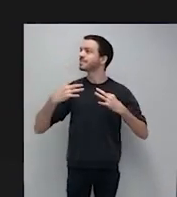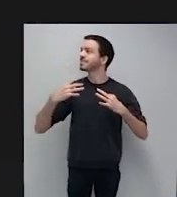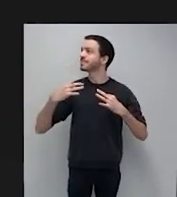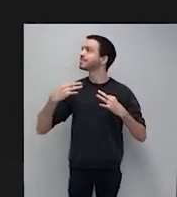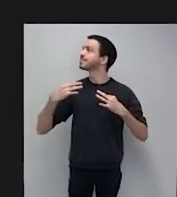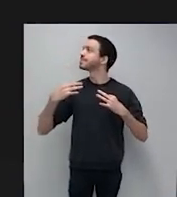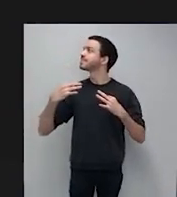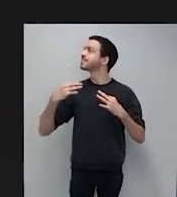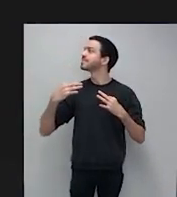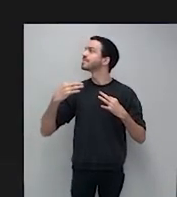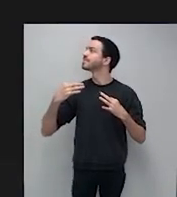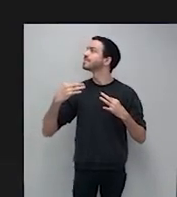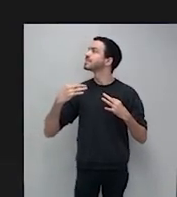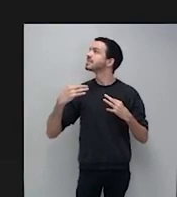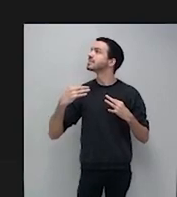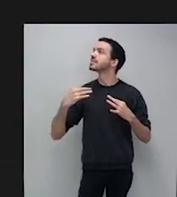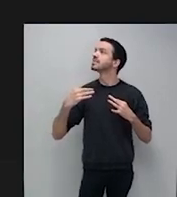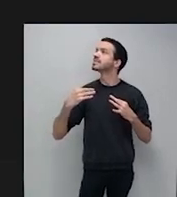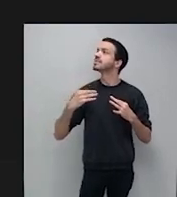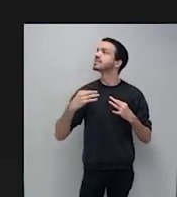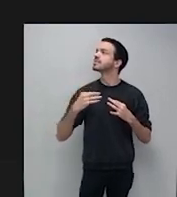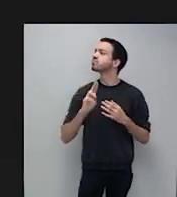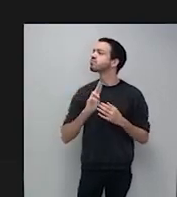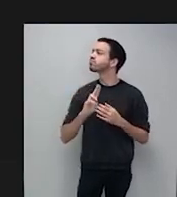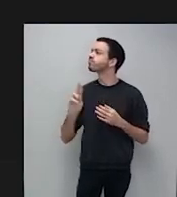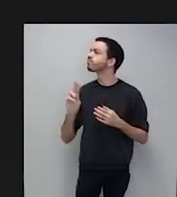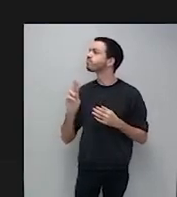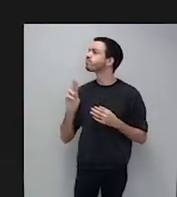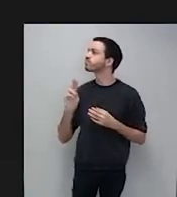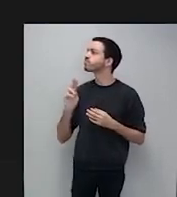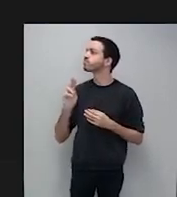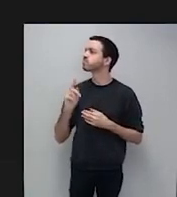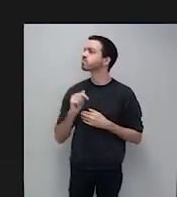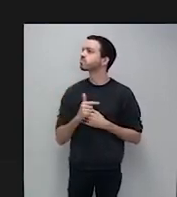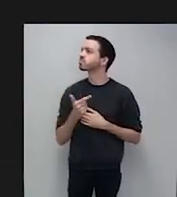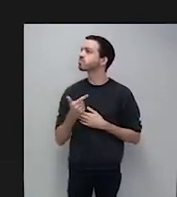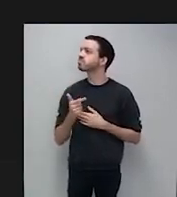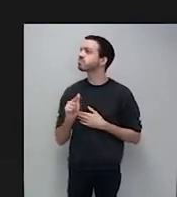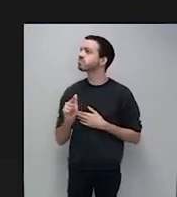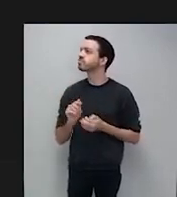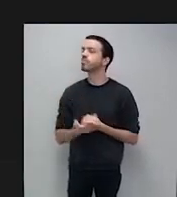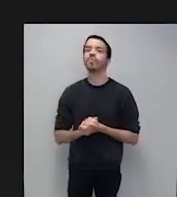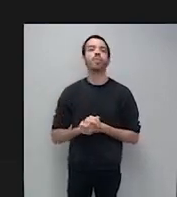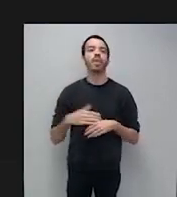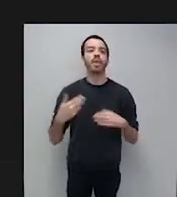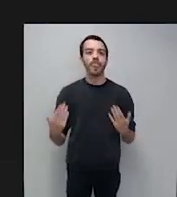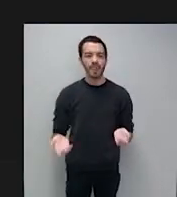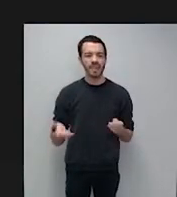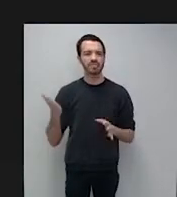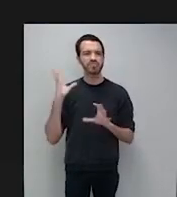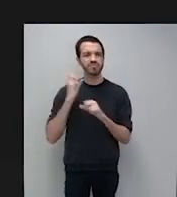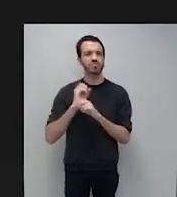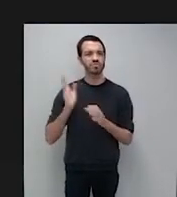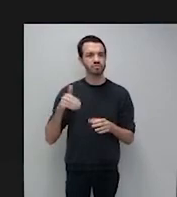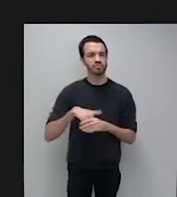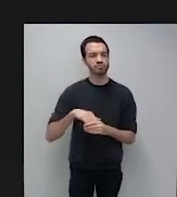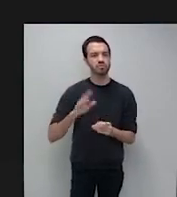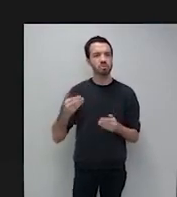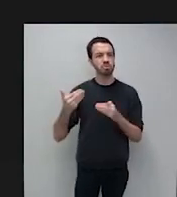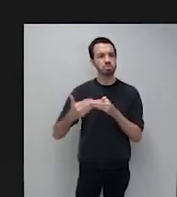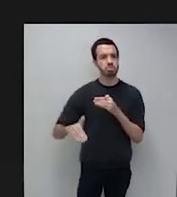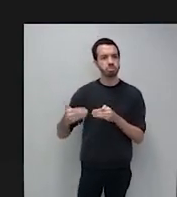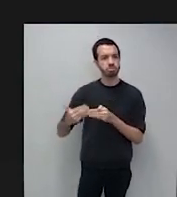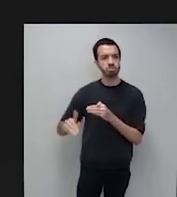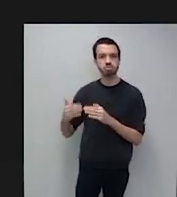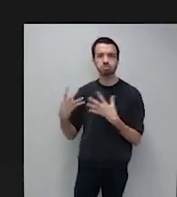terceira turma no julgamento de processo em que empregados de uma concessionária de energia elétrica de são paulo pedir um ressarcimento dos valores